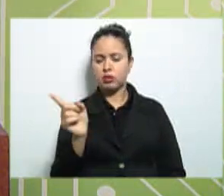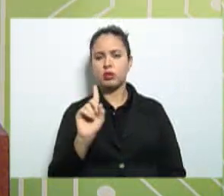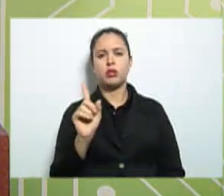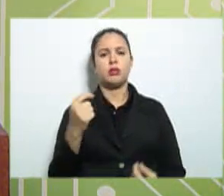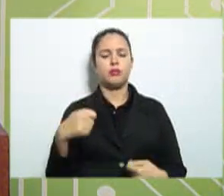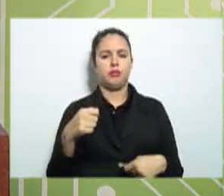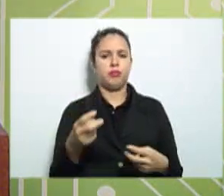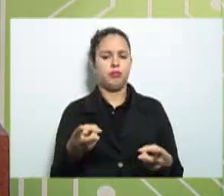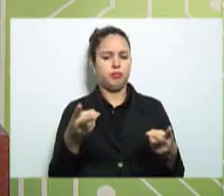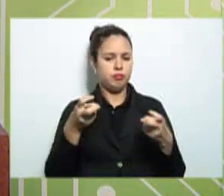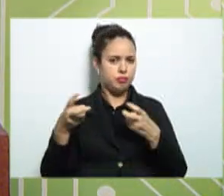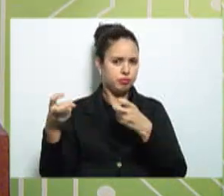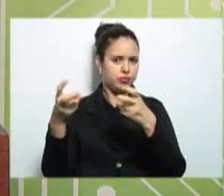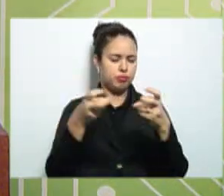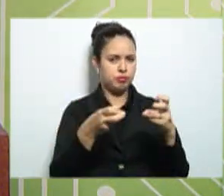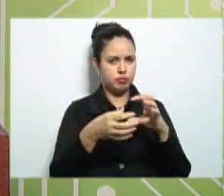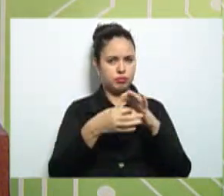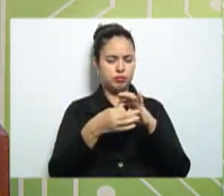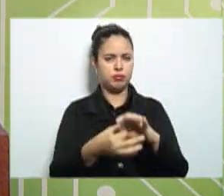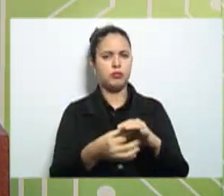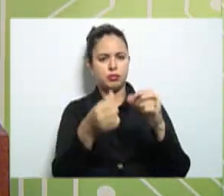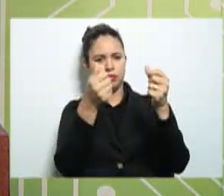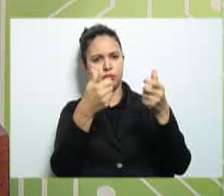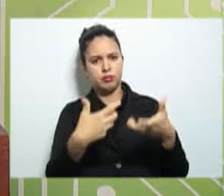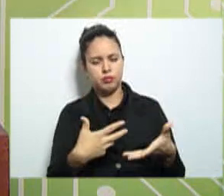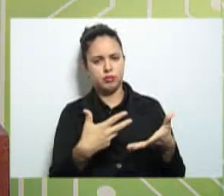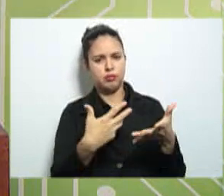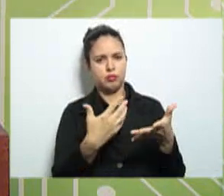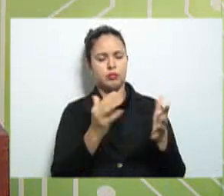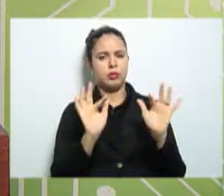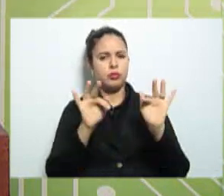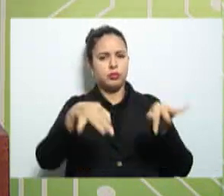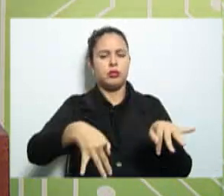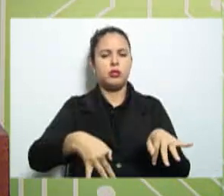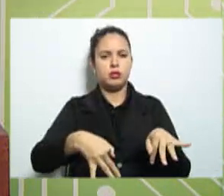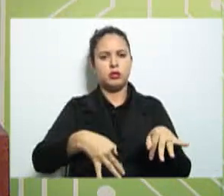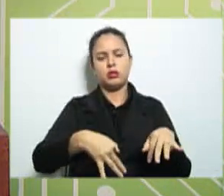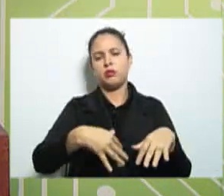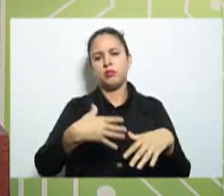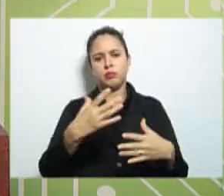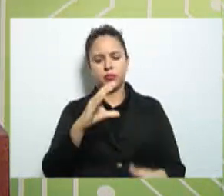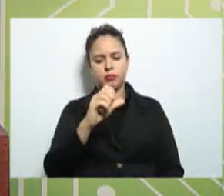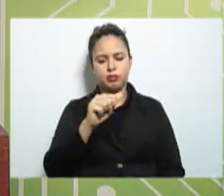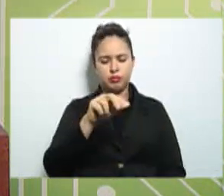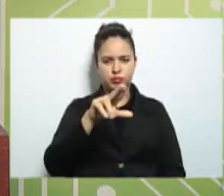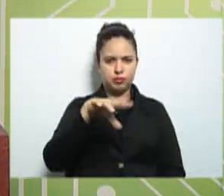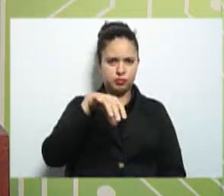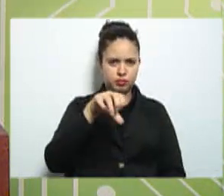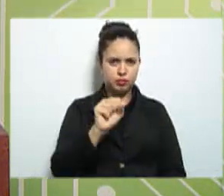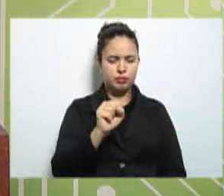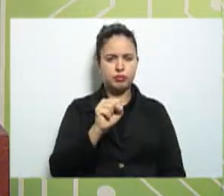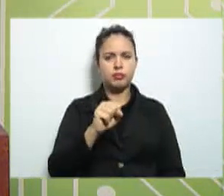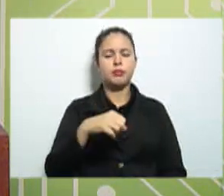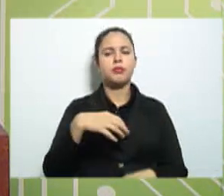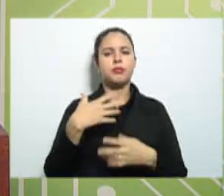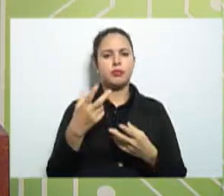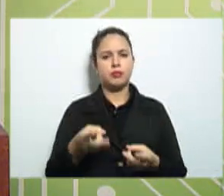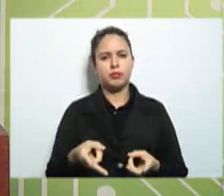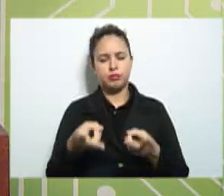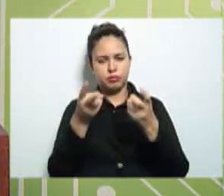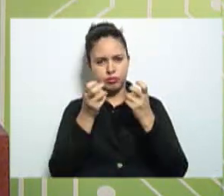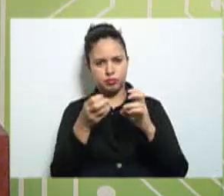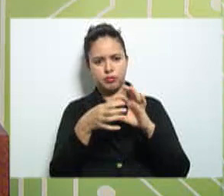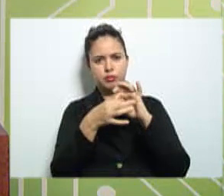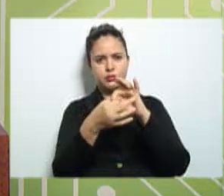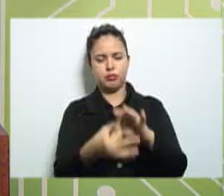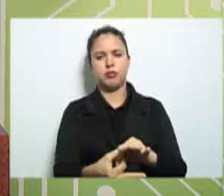quais são as relações. É de explicação, é de conclusão, é de condição, é de causa e consequência. E aí, quando eu compreender essa